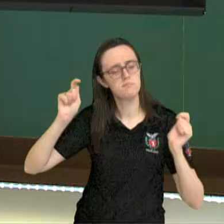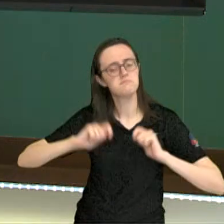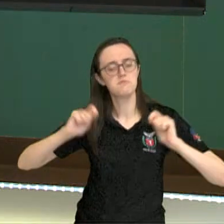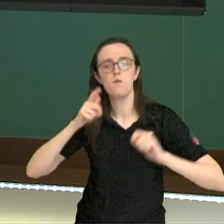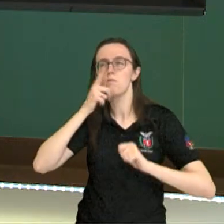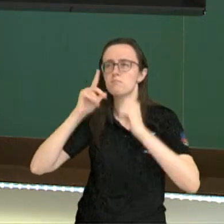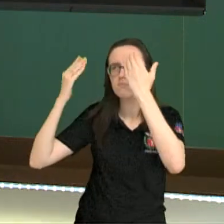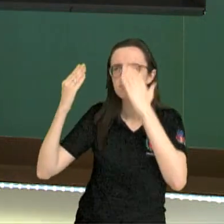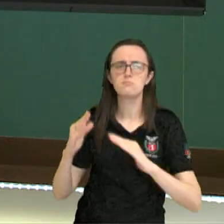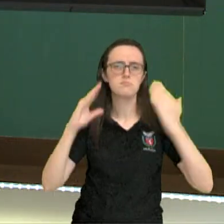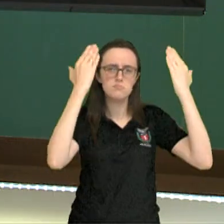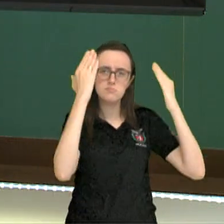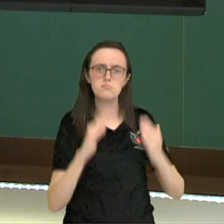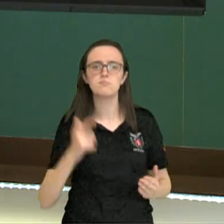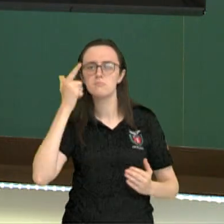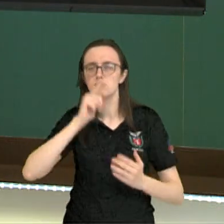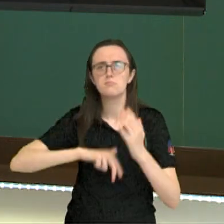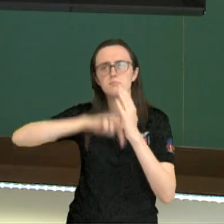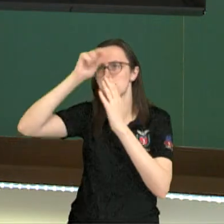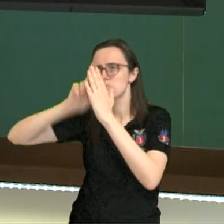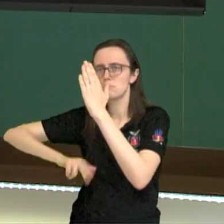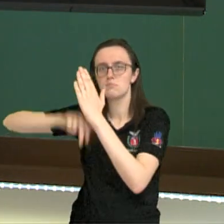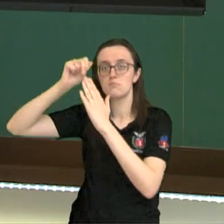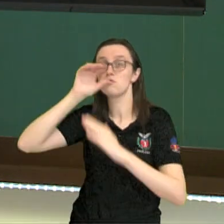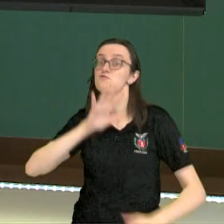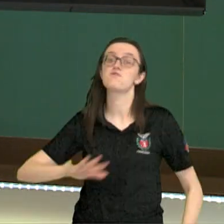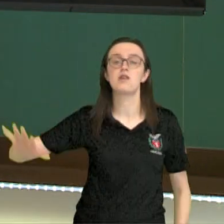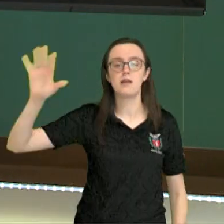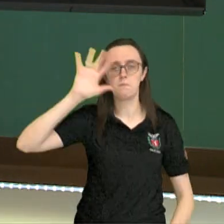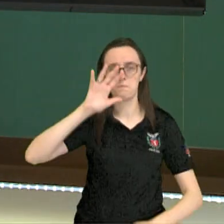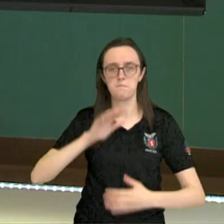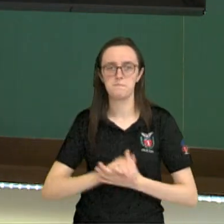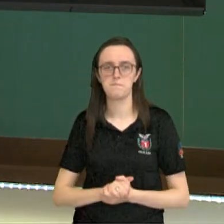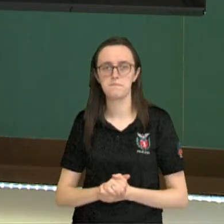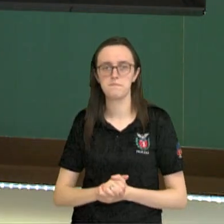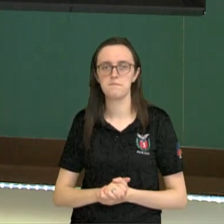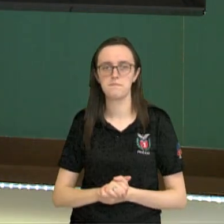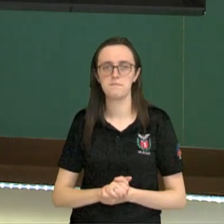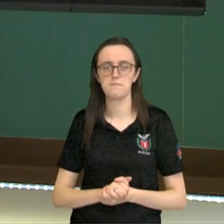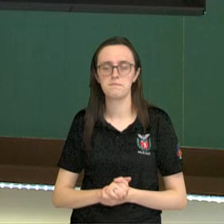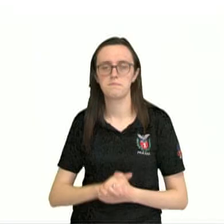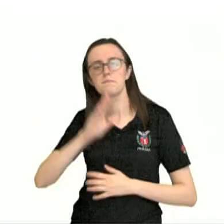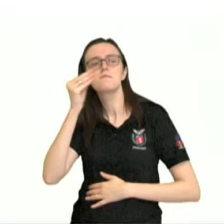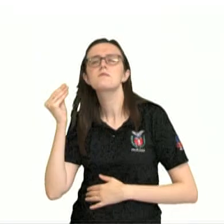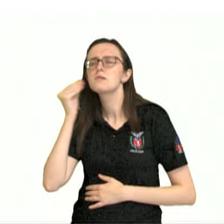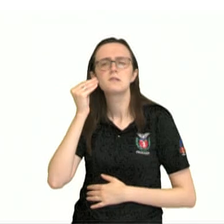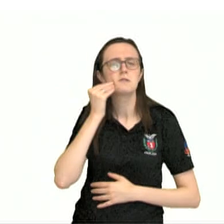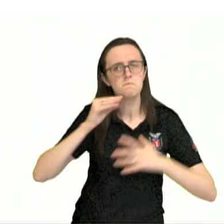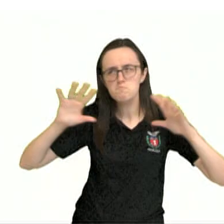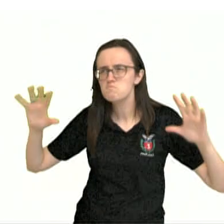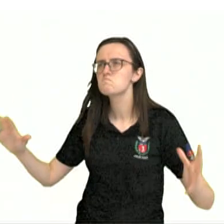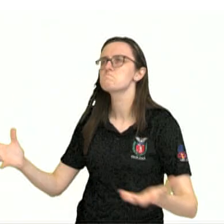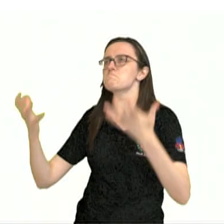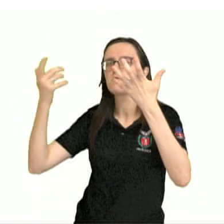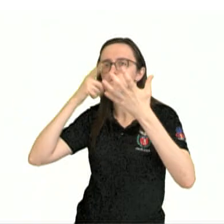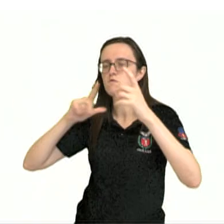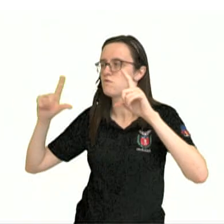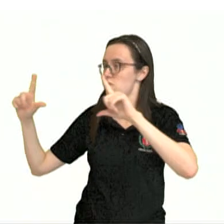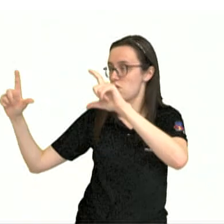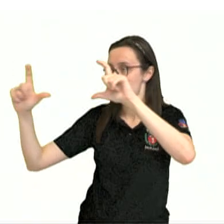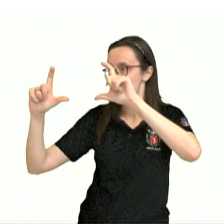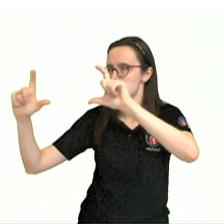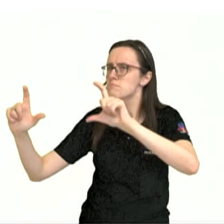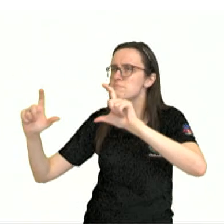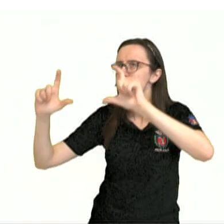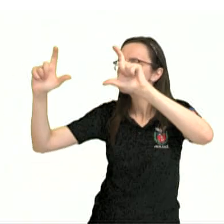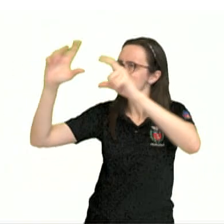para analisar obras de artes num contexto geral. As tentativas de elevar a fotografia ao status de arte passaram